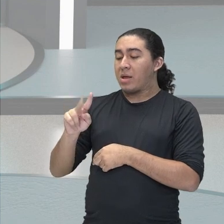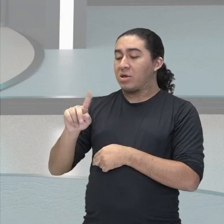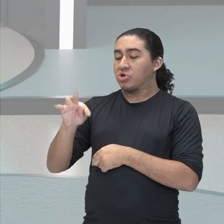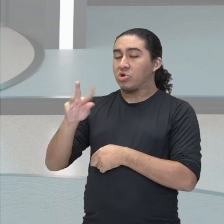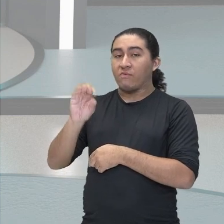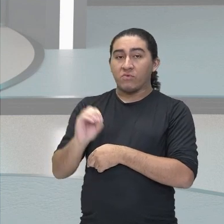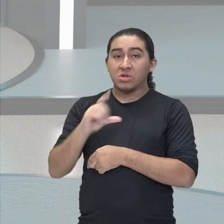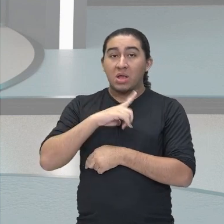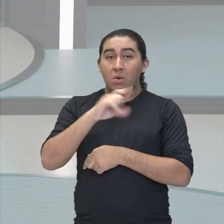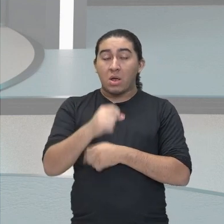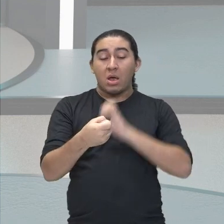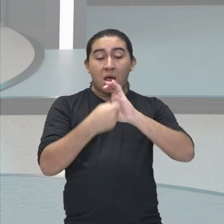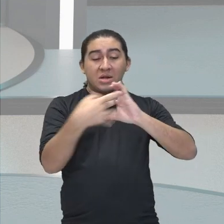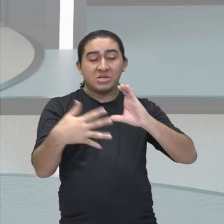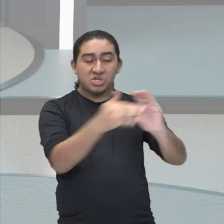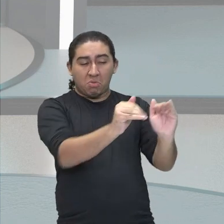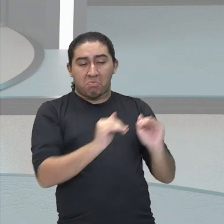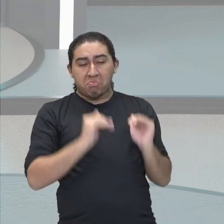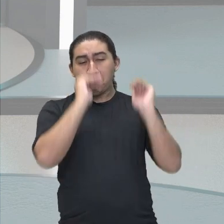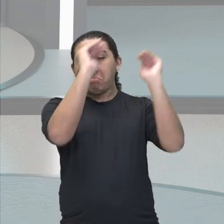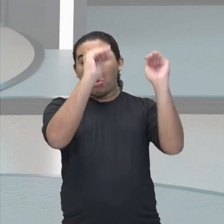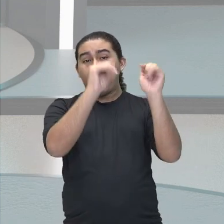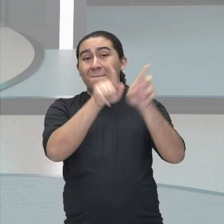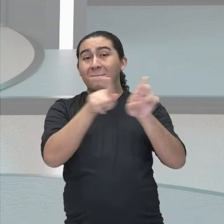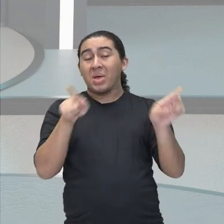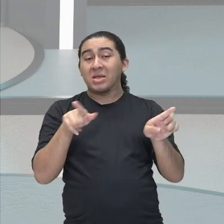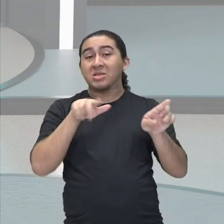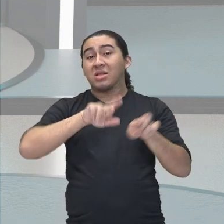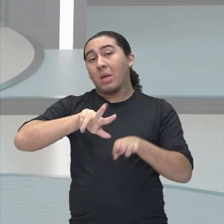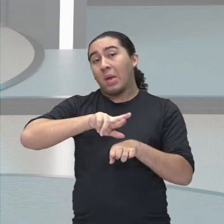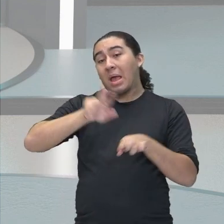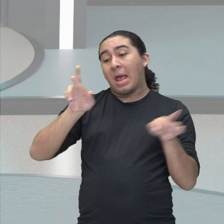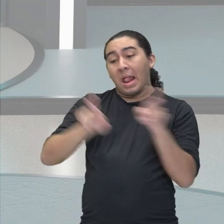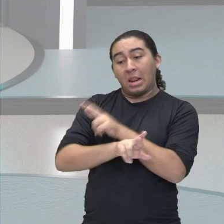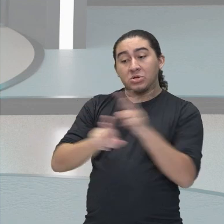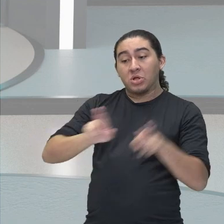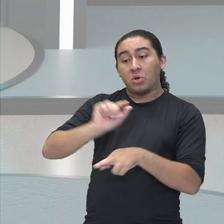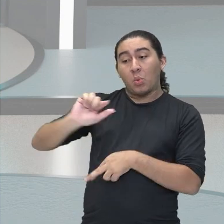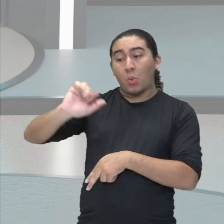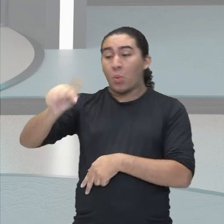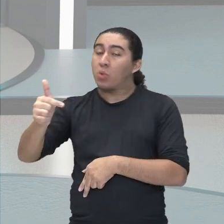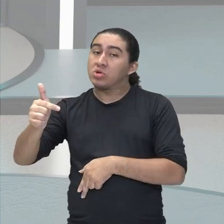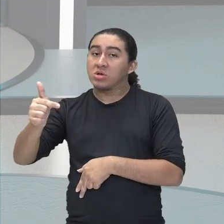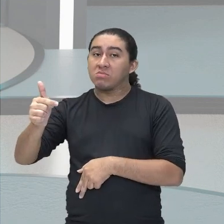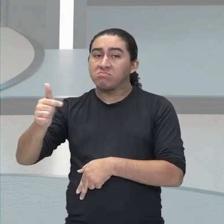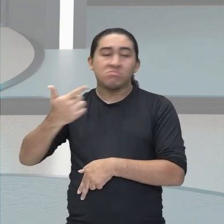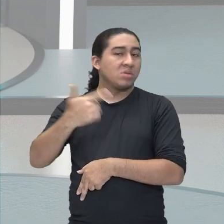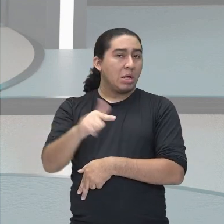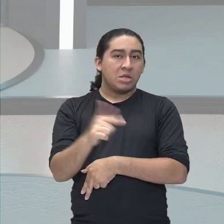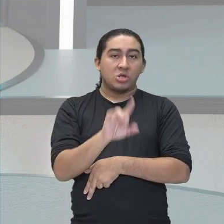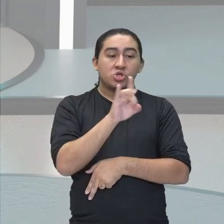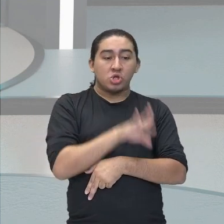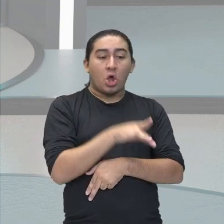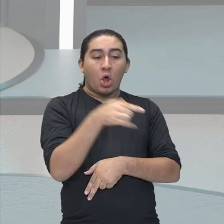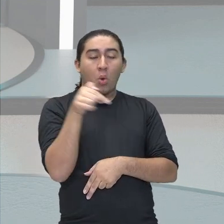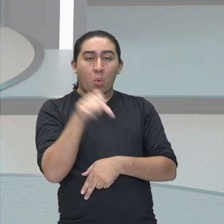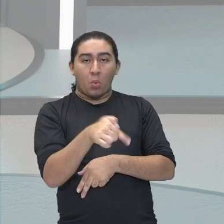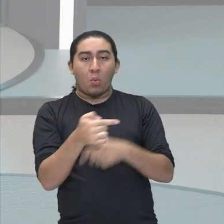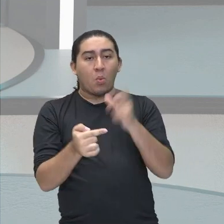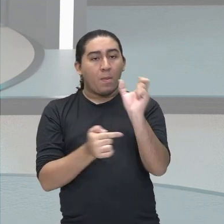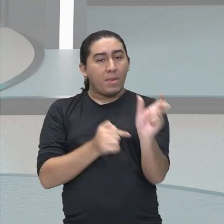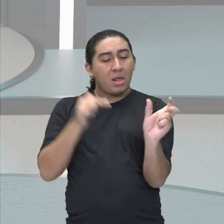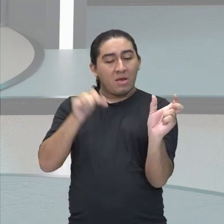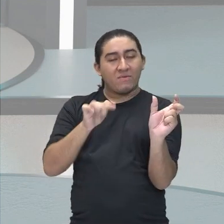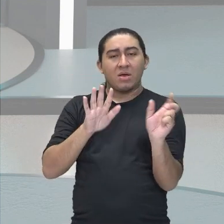máximo essa qualidade do ser, mas não vai relacionar com outro ser. Não entendeu, mas